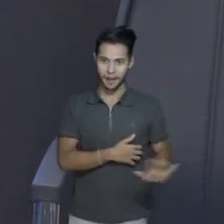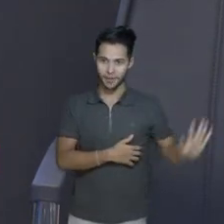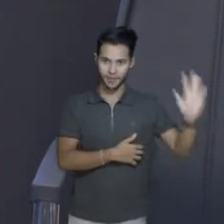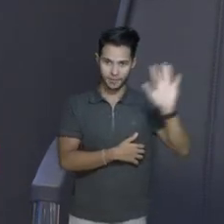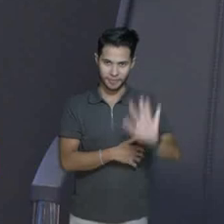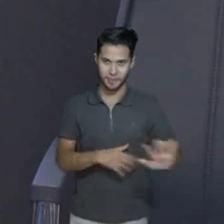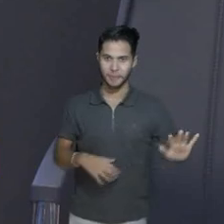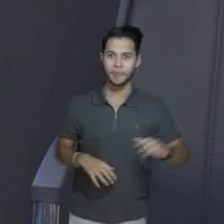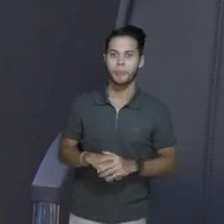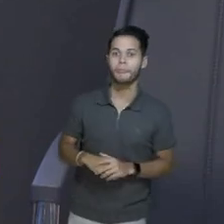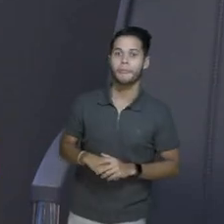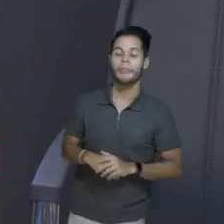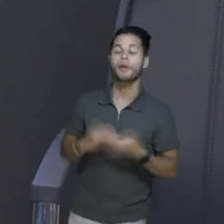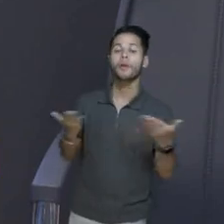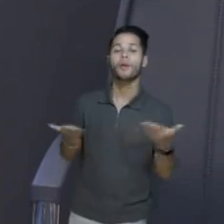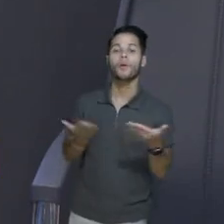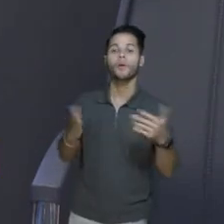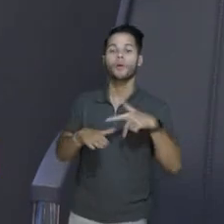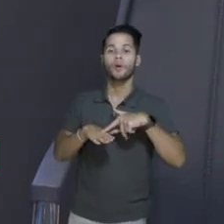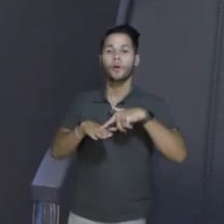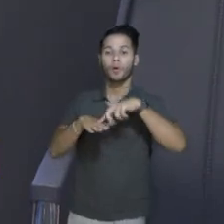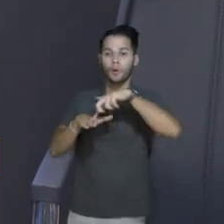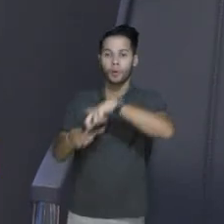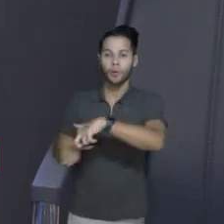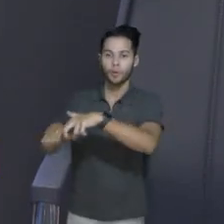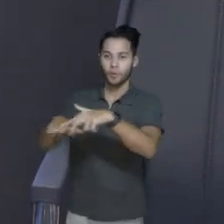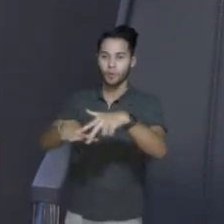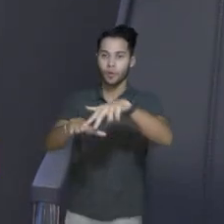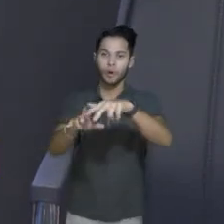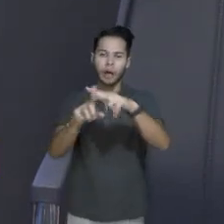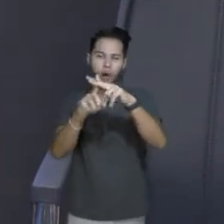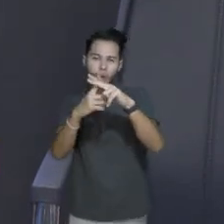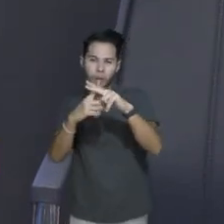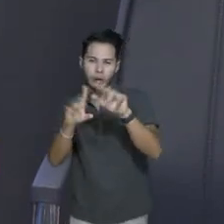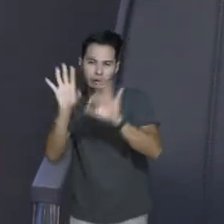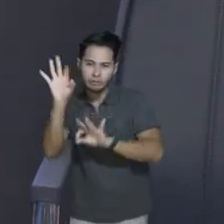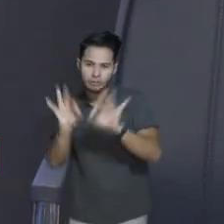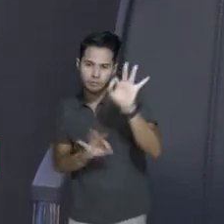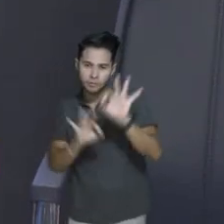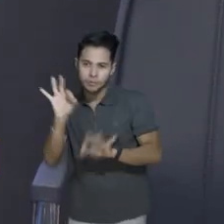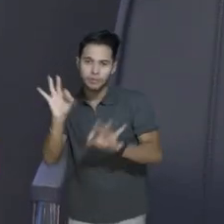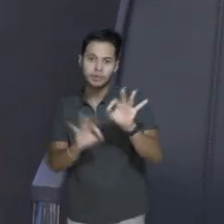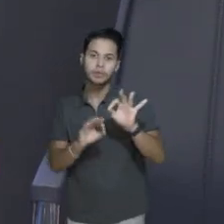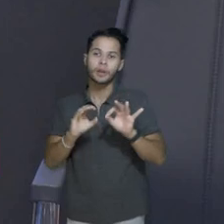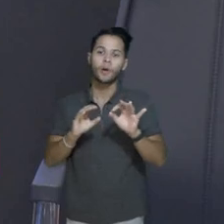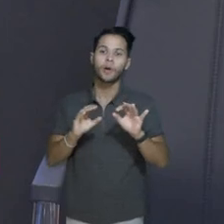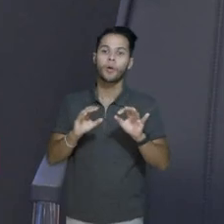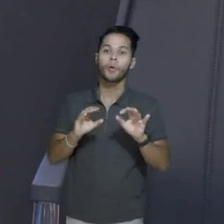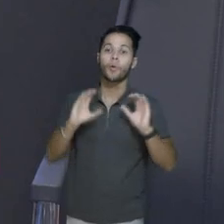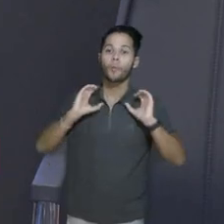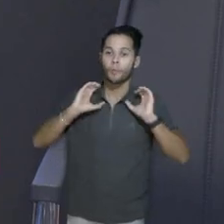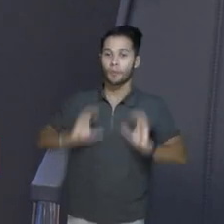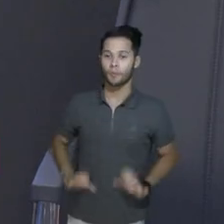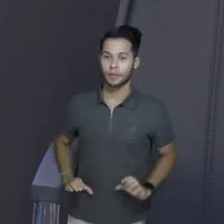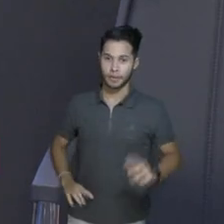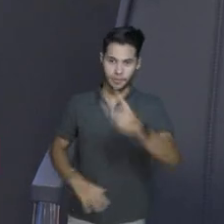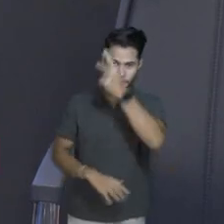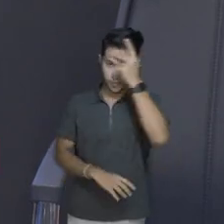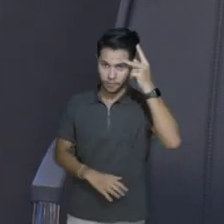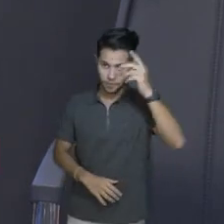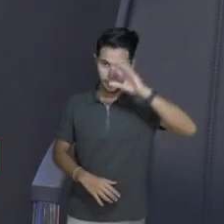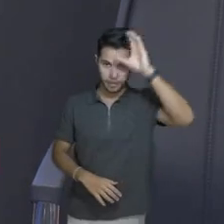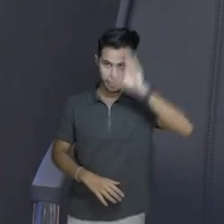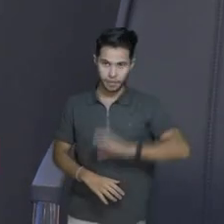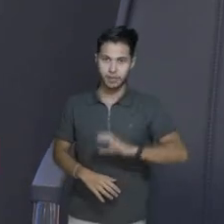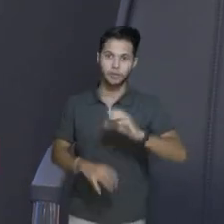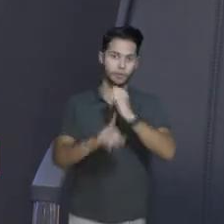para corrigir a conduta de cidadãos ao redor da sociedade em geral eu participei de vários programas